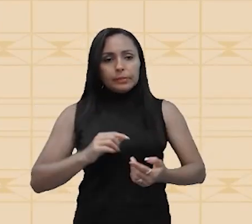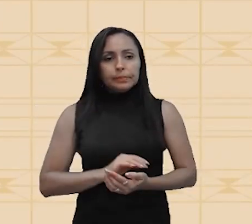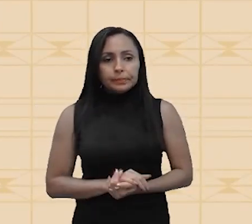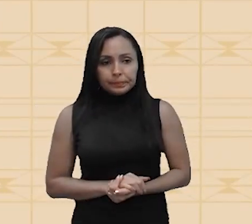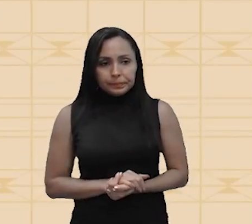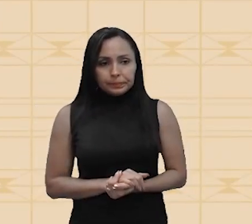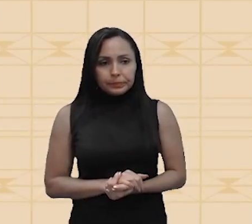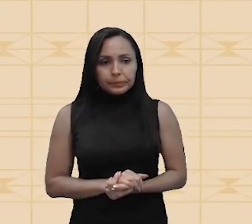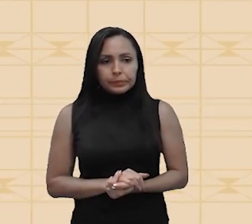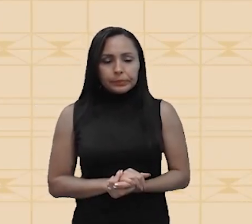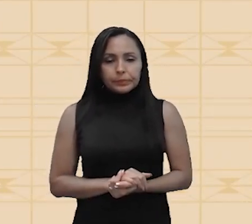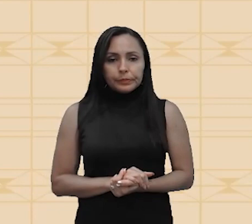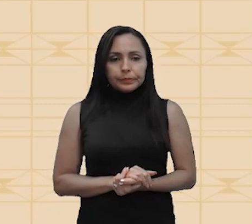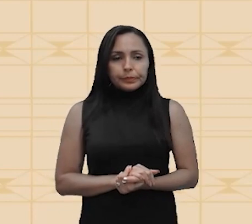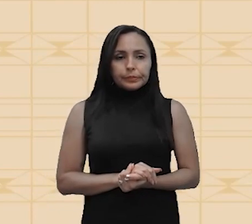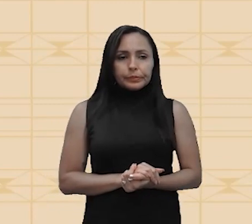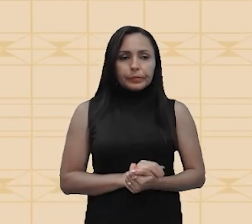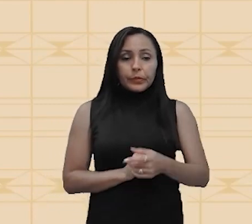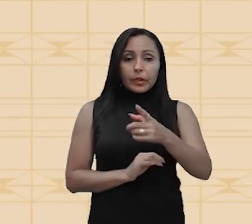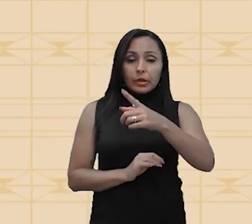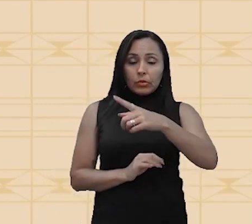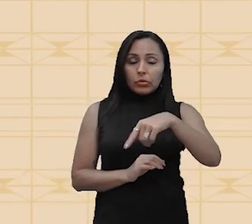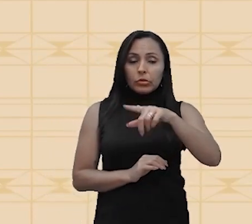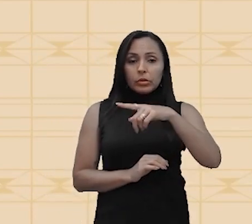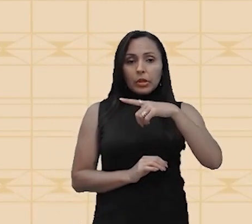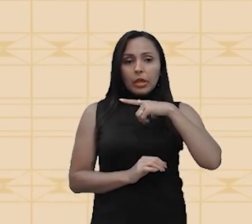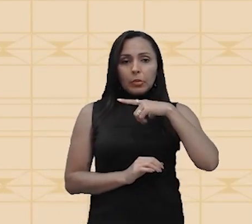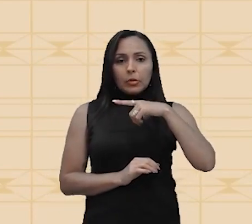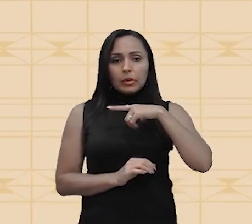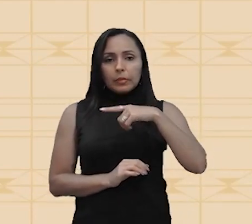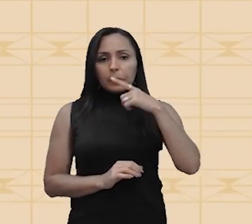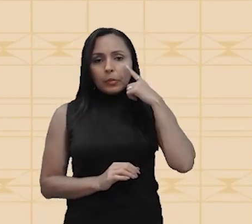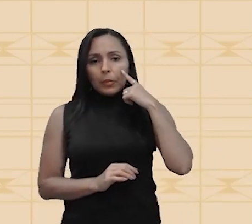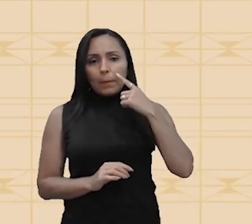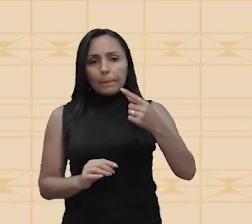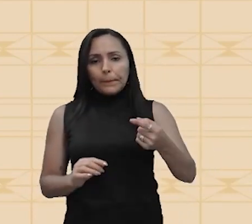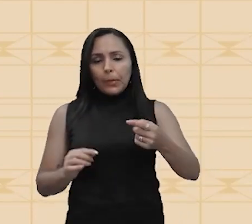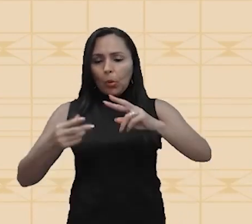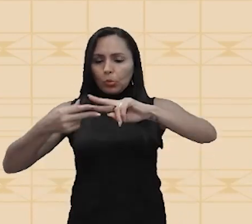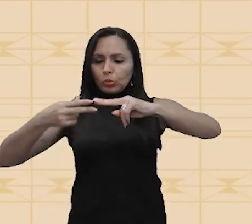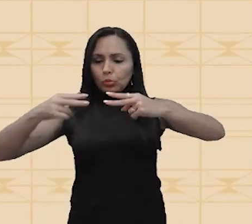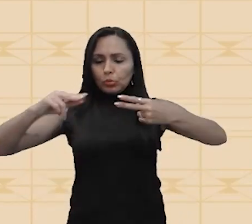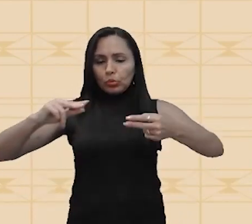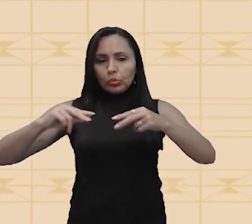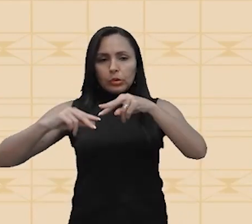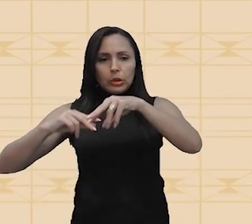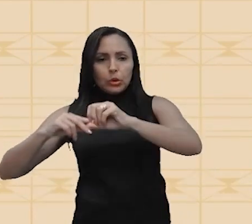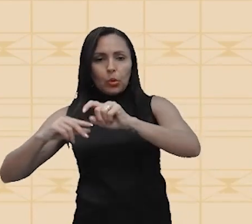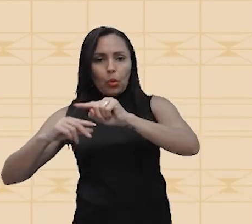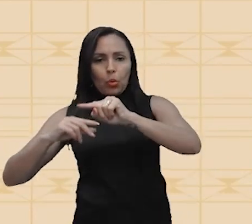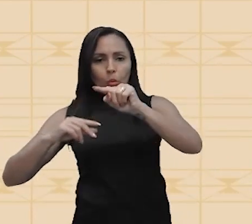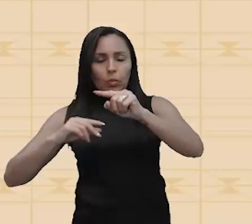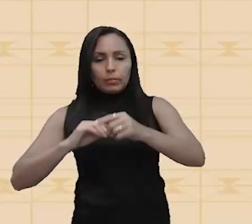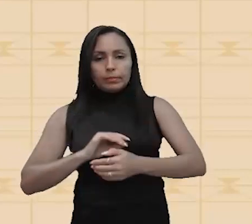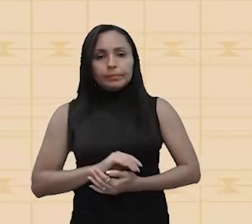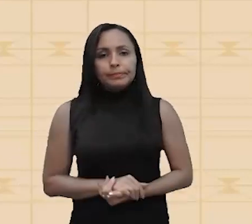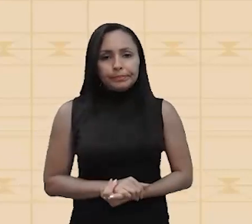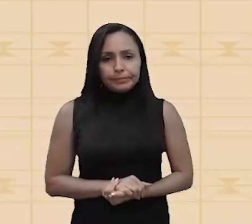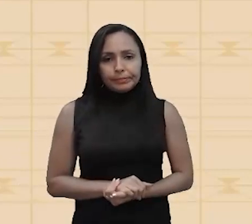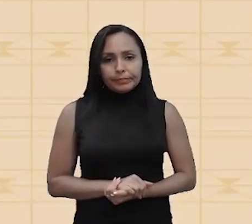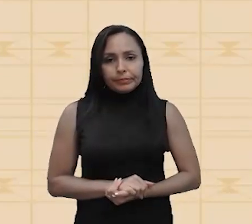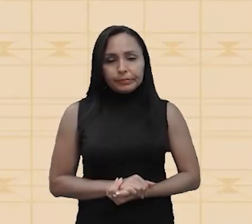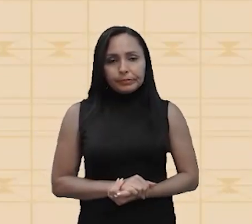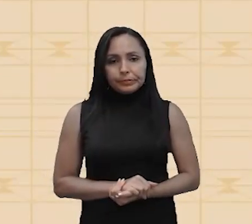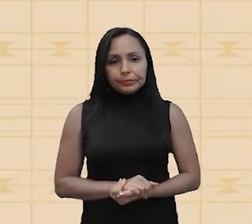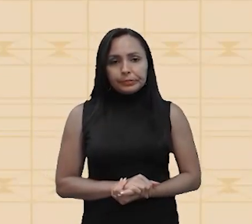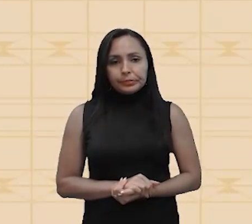dizer isso, né, Mequetrefe? Nós vamos chamá-lo de ponto de nó. São pontos onde não há a perturbação e a vibração.